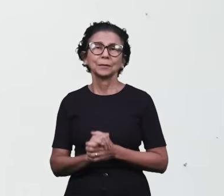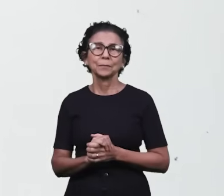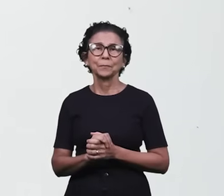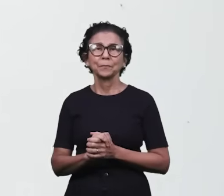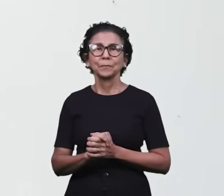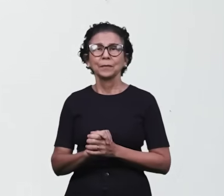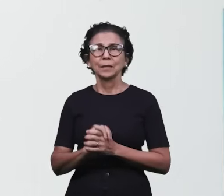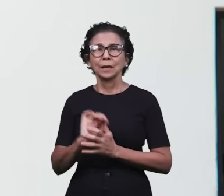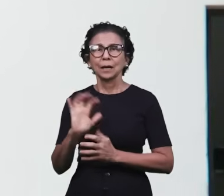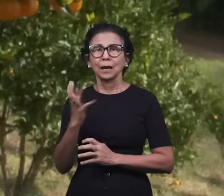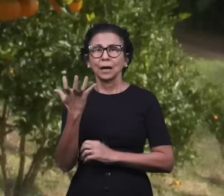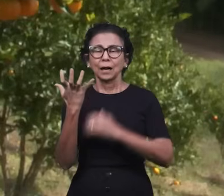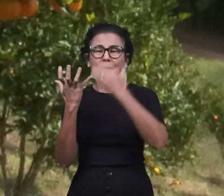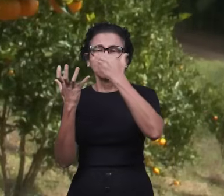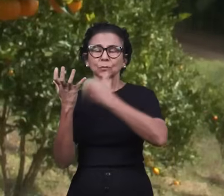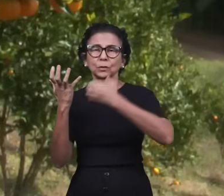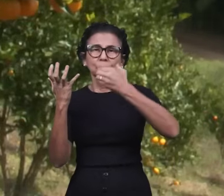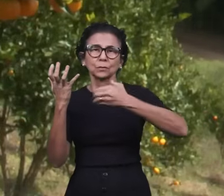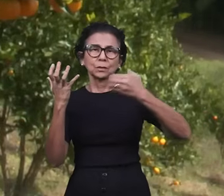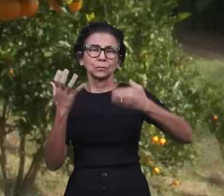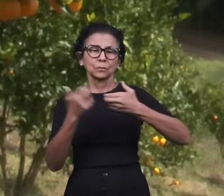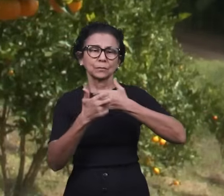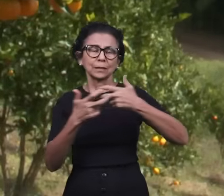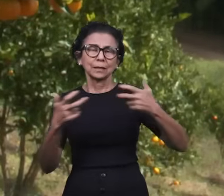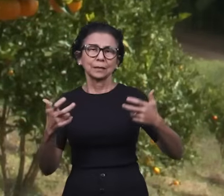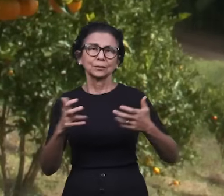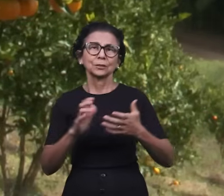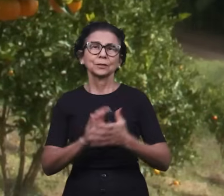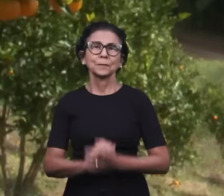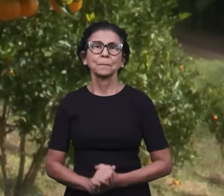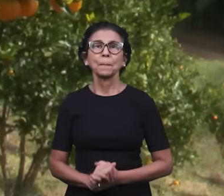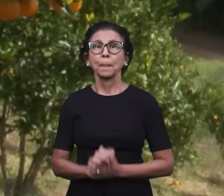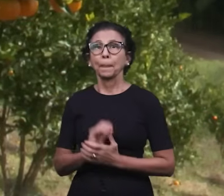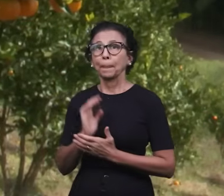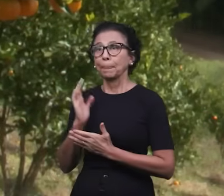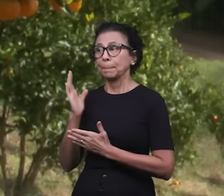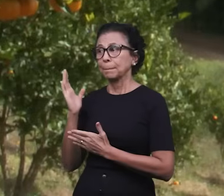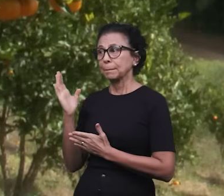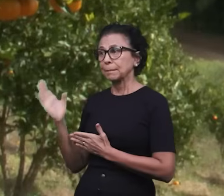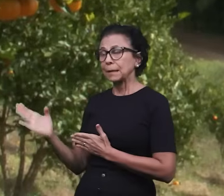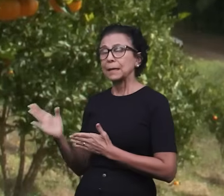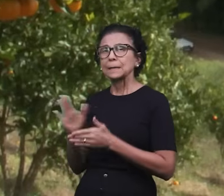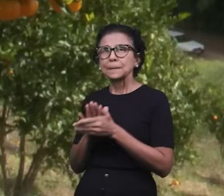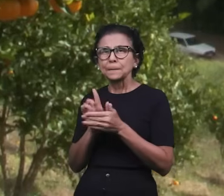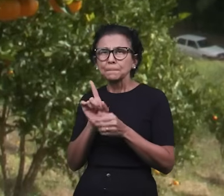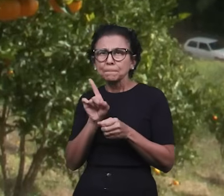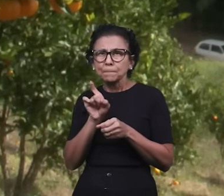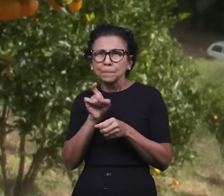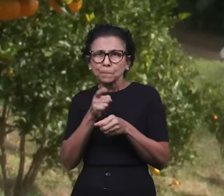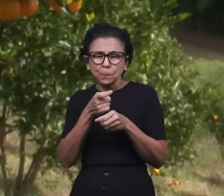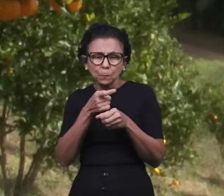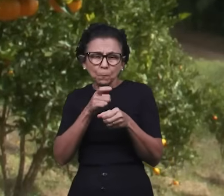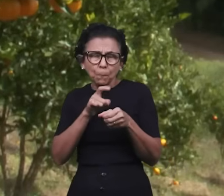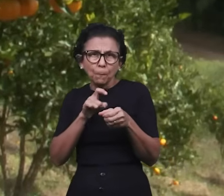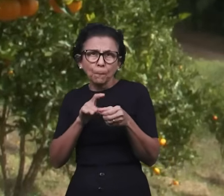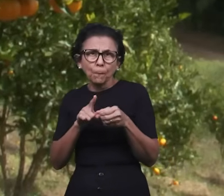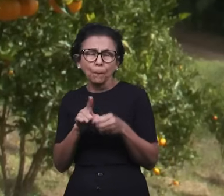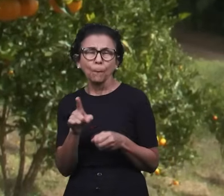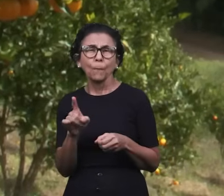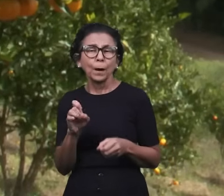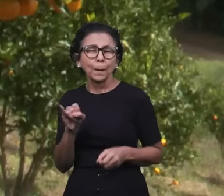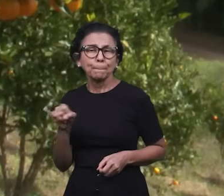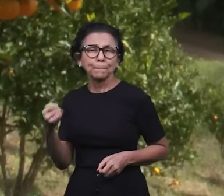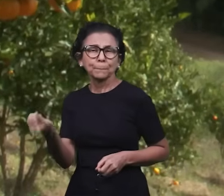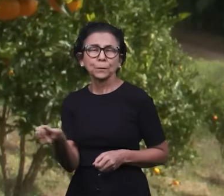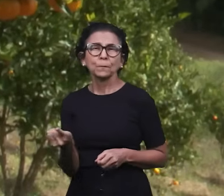papel muito importante no trabalho de acompanhamento das lavouras. Nós dedicamos parte do nosso trabalho com